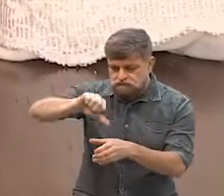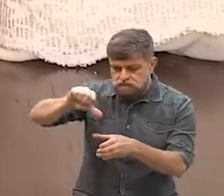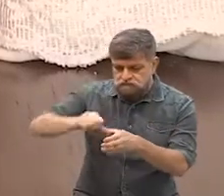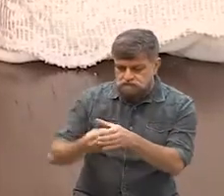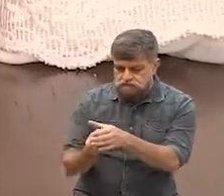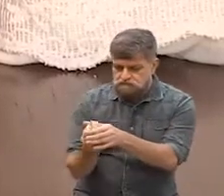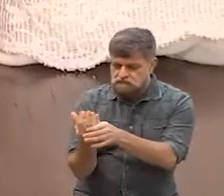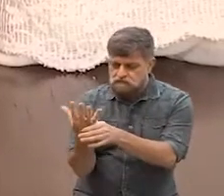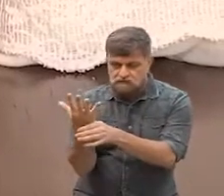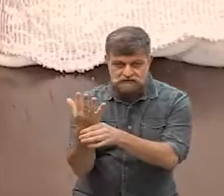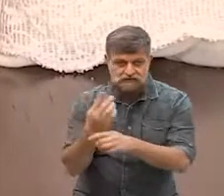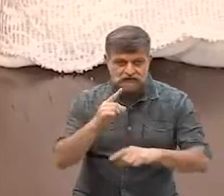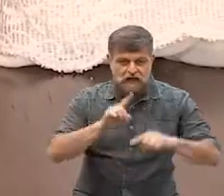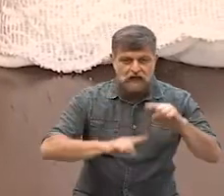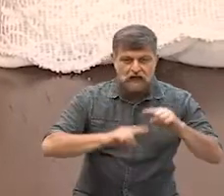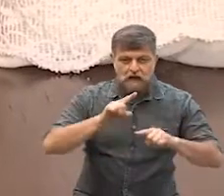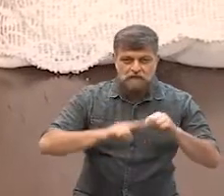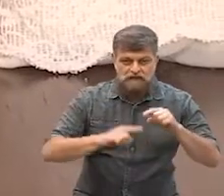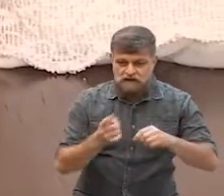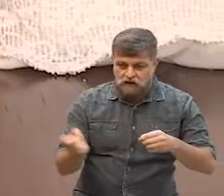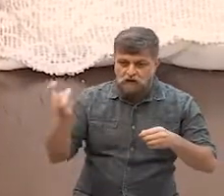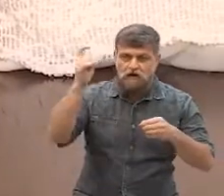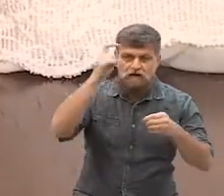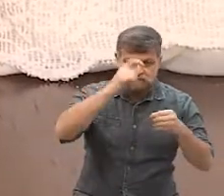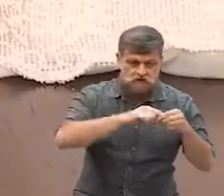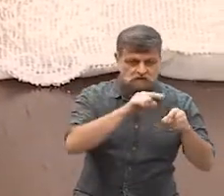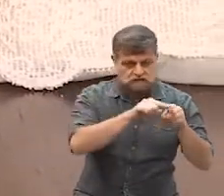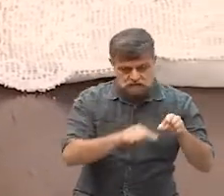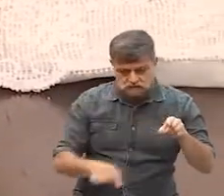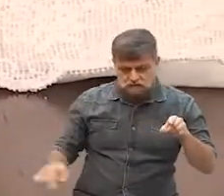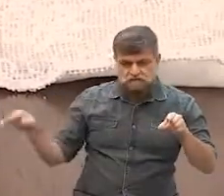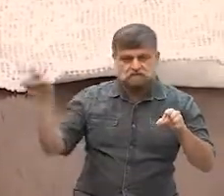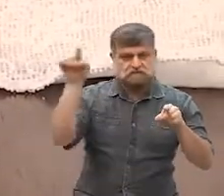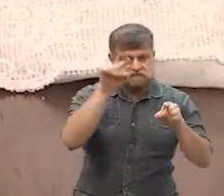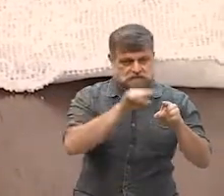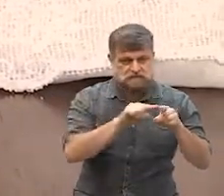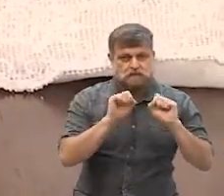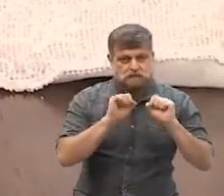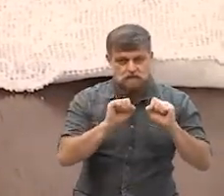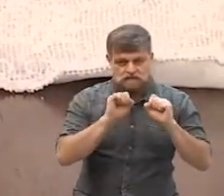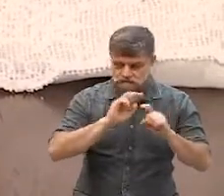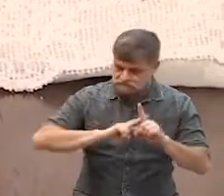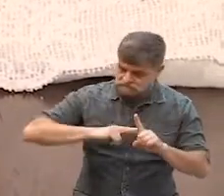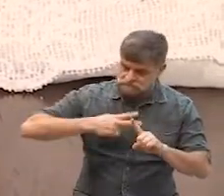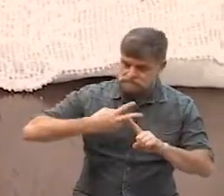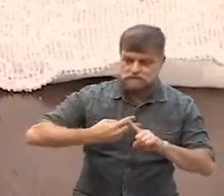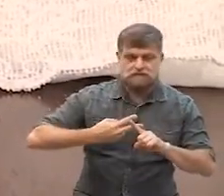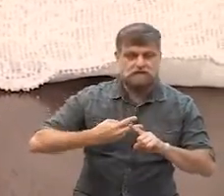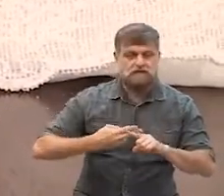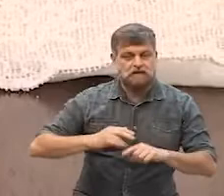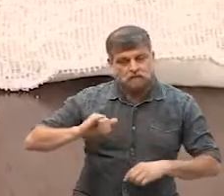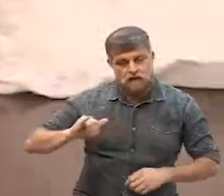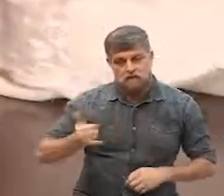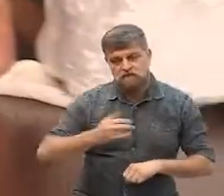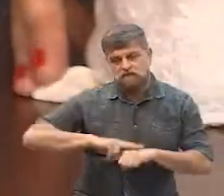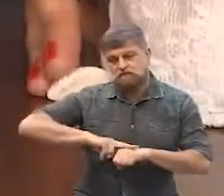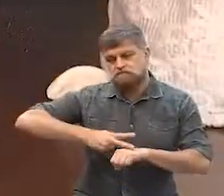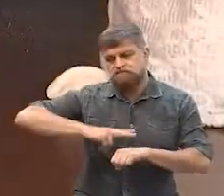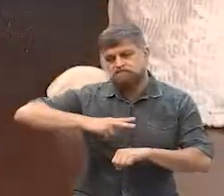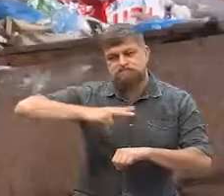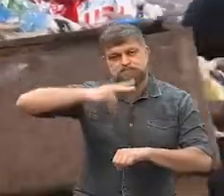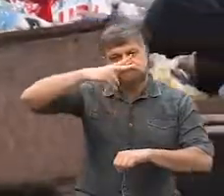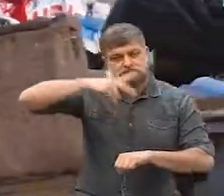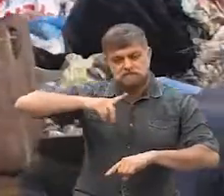recicláveis são reinseridos na cadeia produtiva, potencializando ao máximo o reaproveitamento de